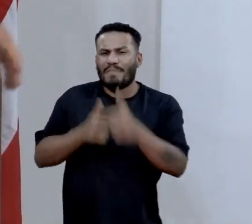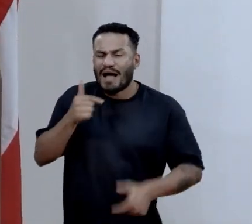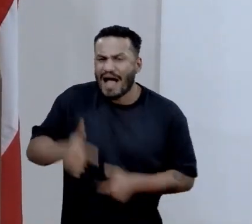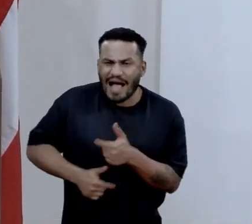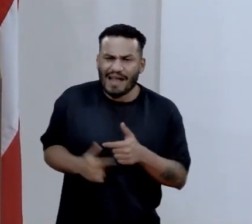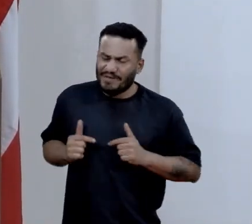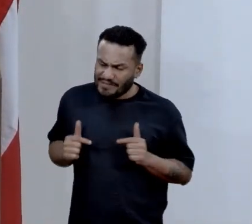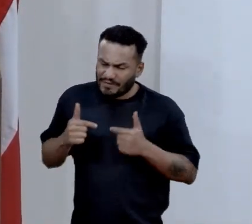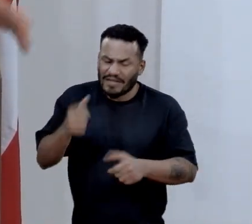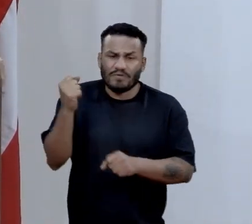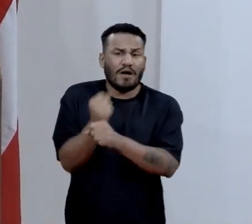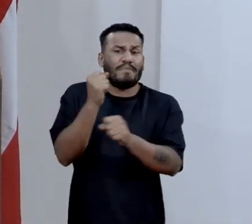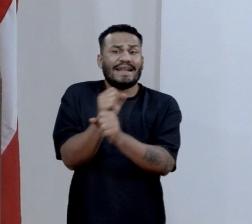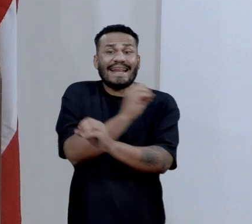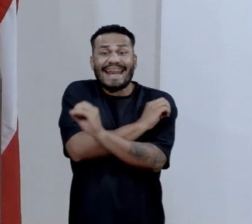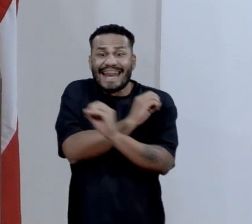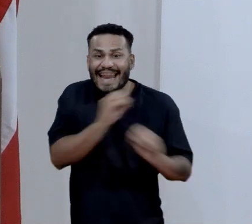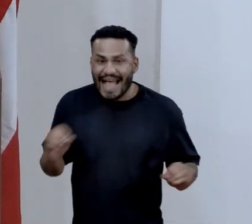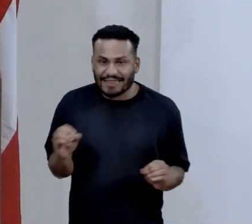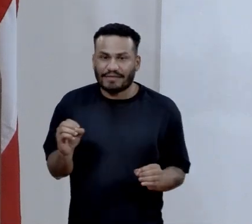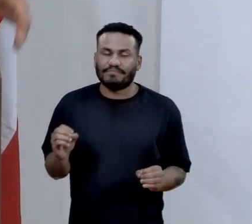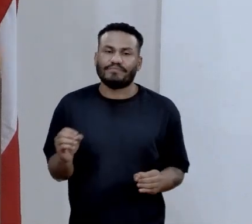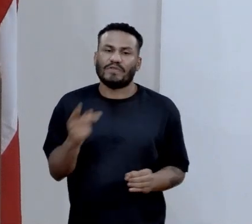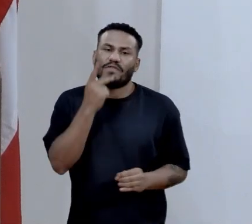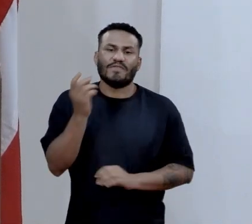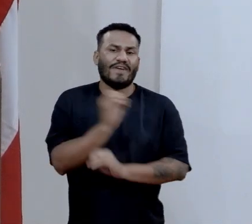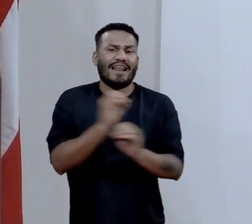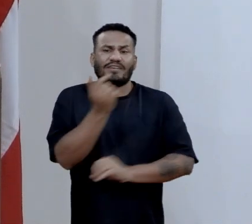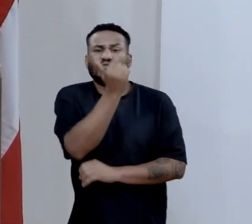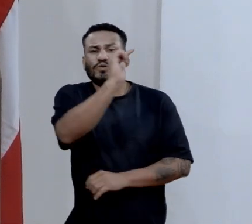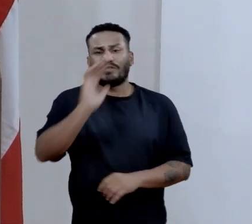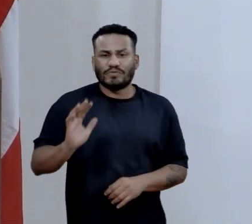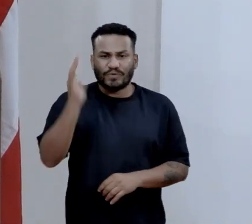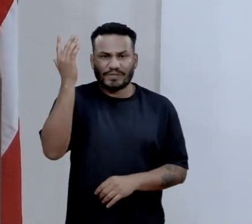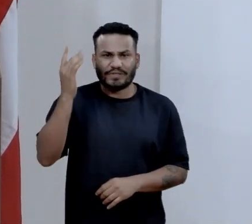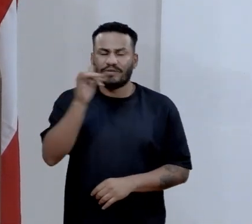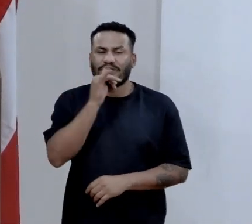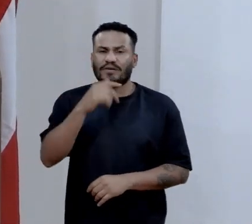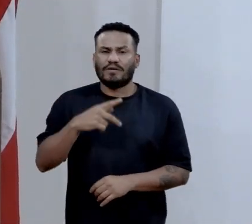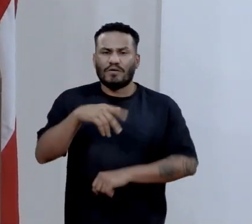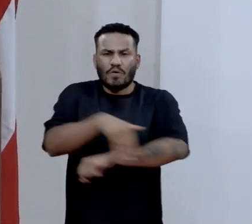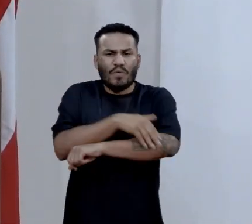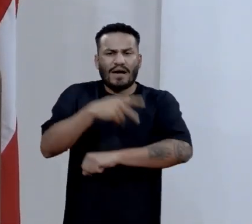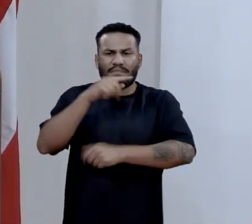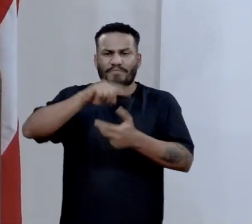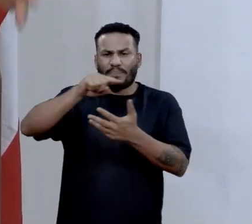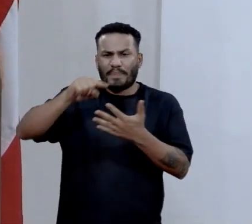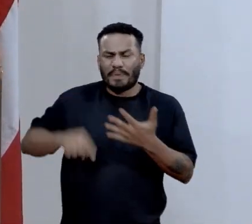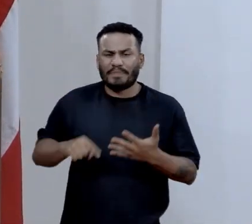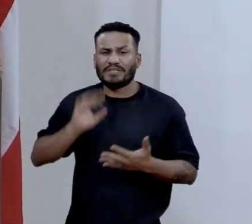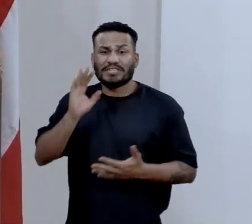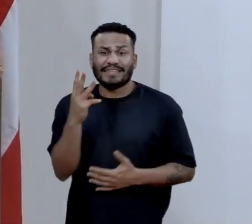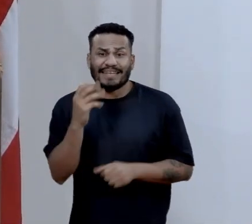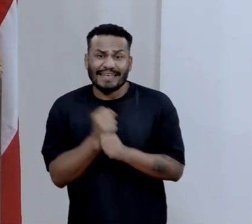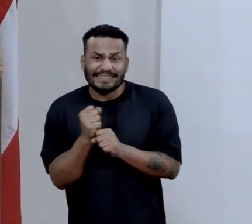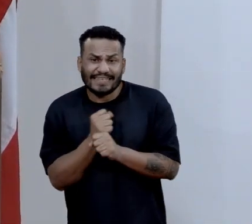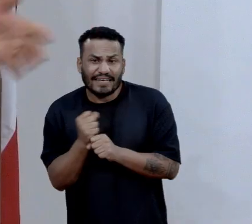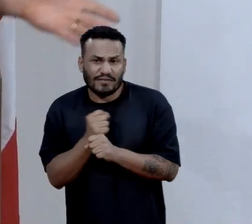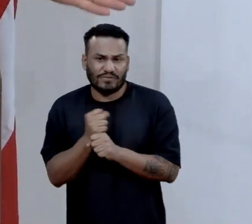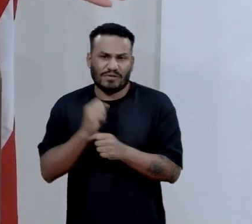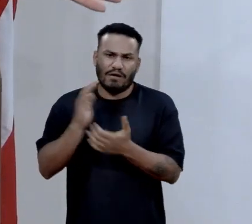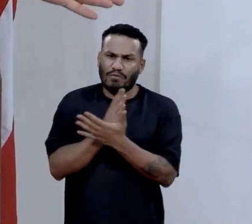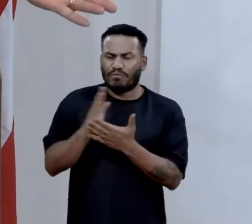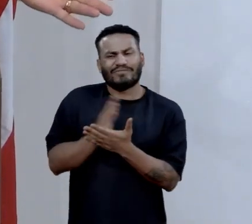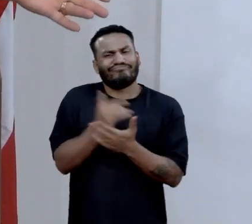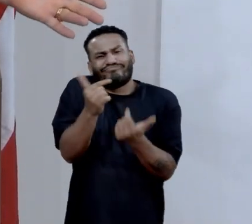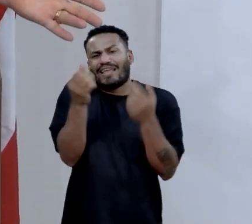sido executada a obra e nada, né? Então, nem vou falar de outras situações. A Pôr do Sol, Antônio Protásio, Franz Miller vai fazer, acho que uns 3 anos, líder de governo.